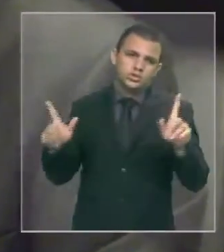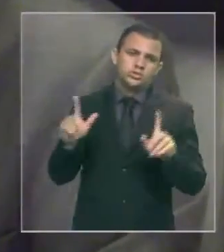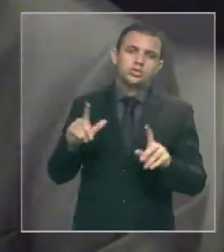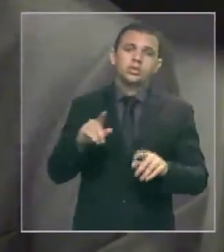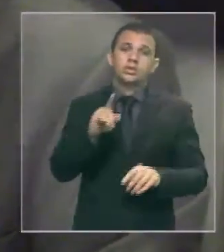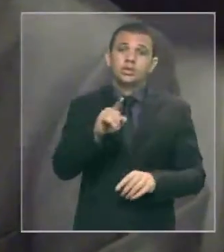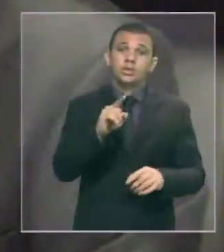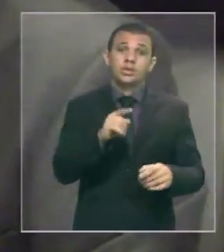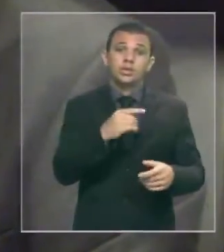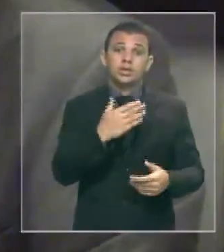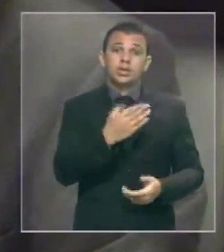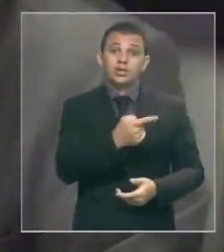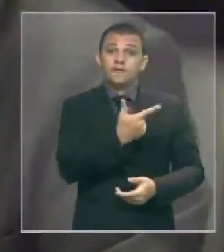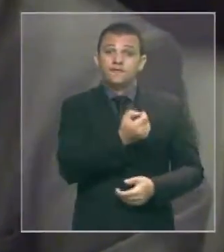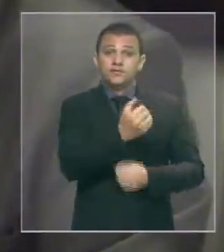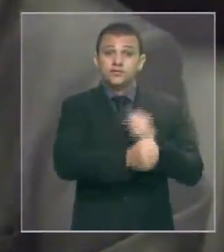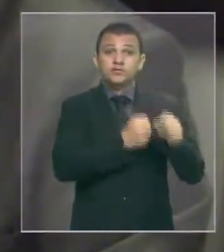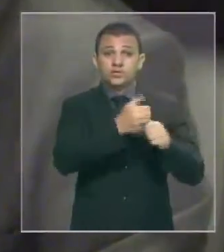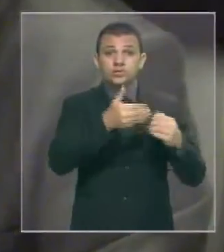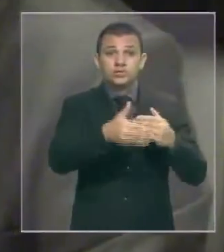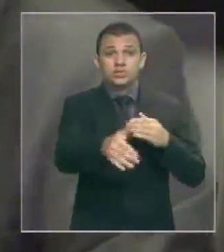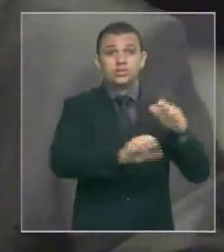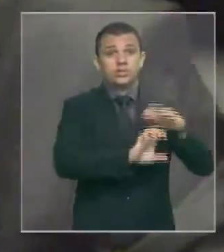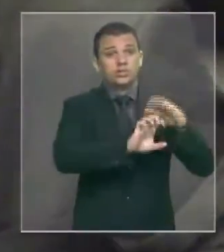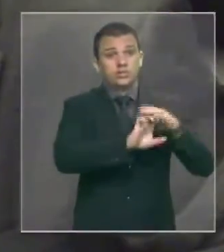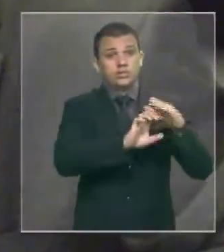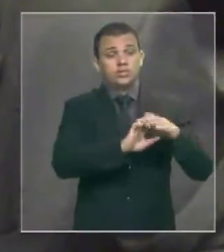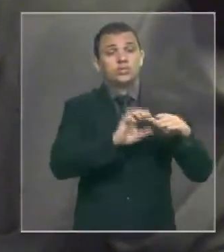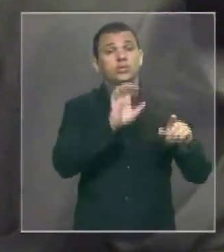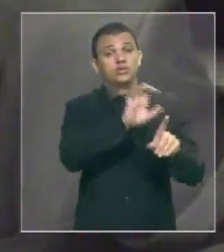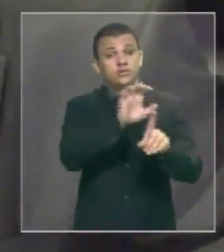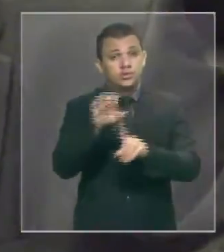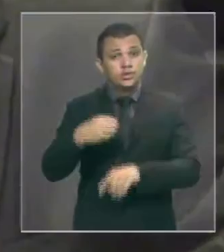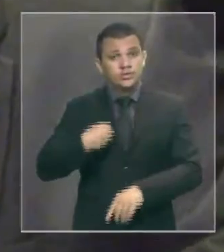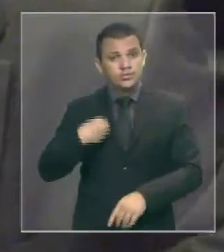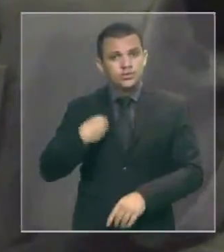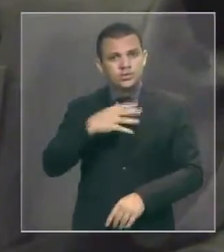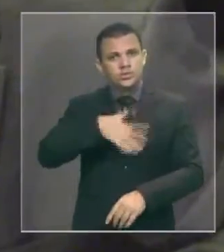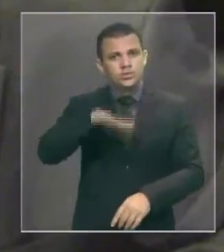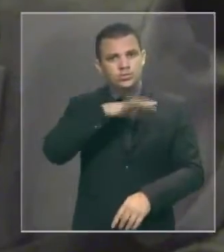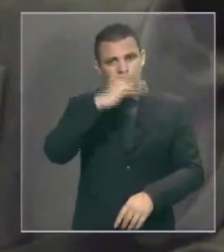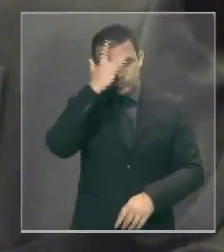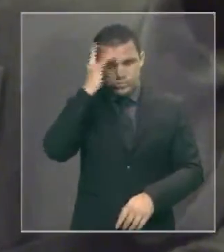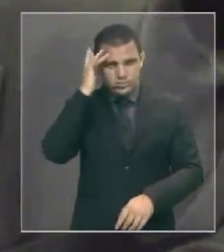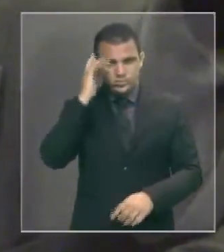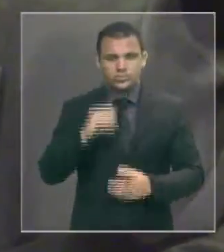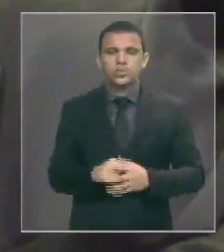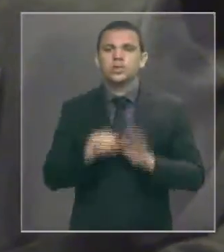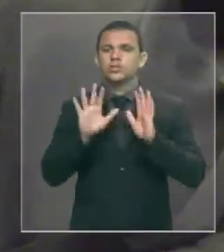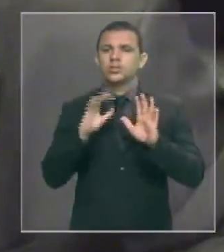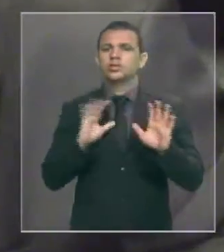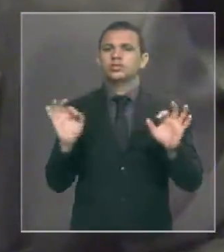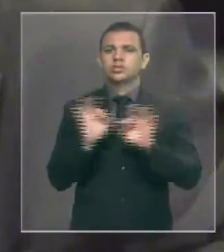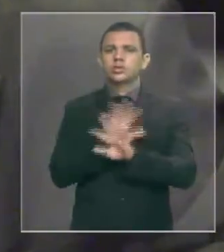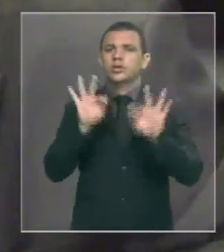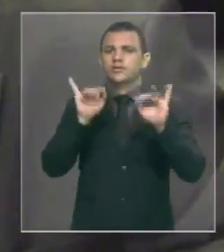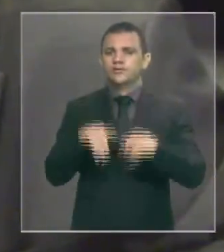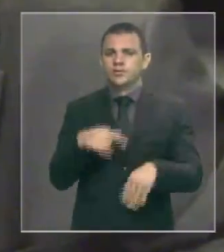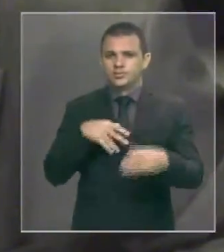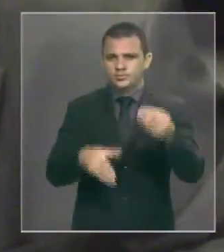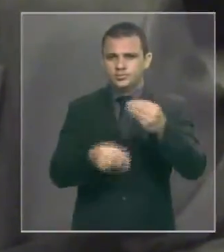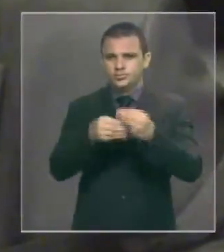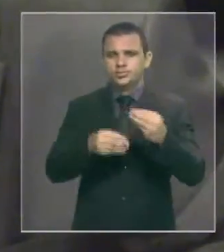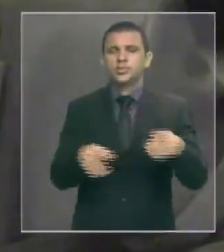e também que poderá ser prorrogado por mais 10. Mas só para finalizar minha parte, deputado Edivaldo, colocar